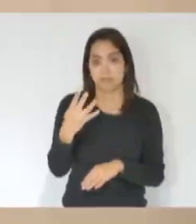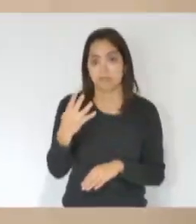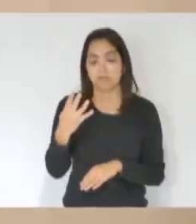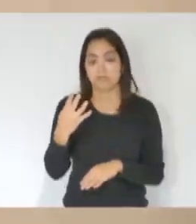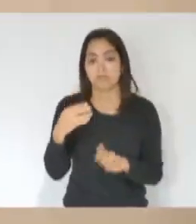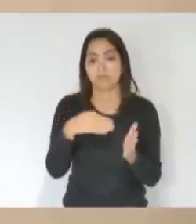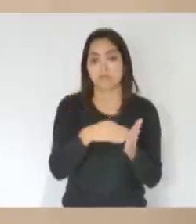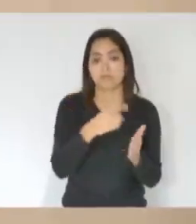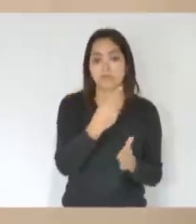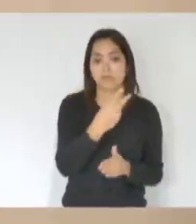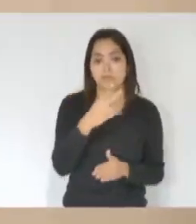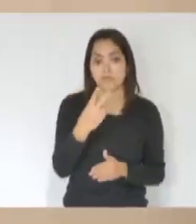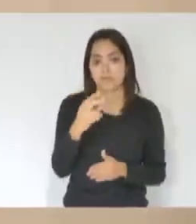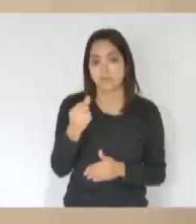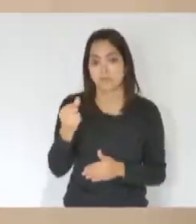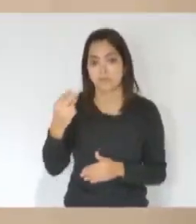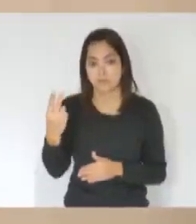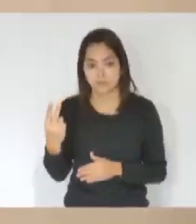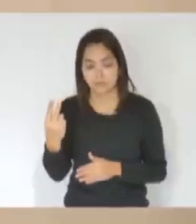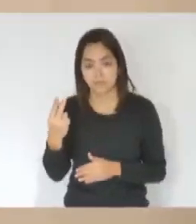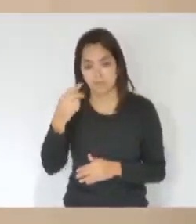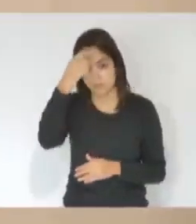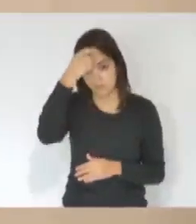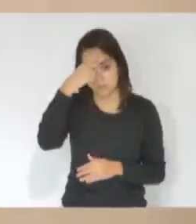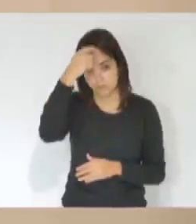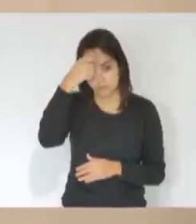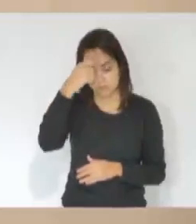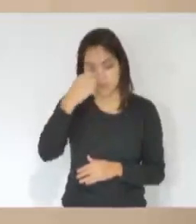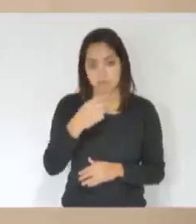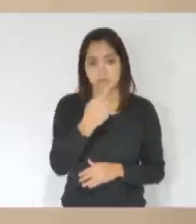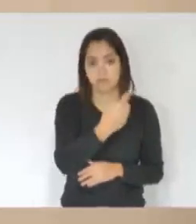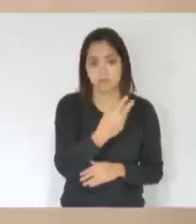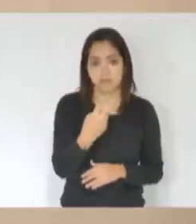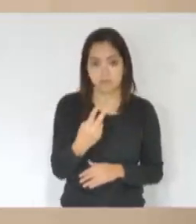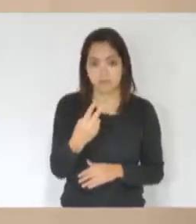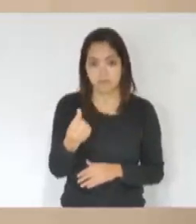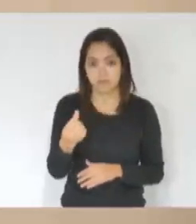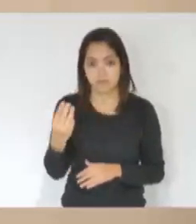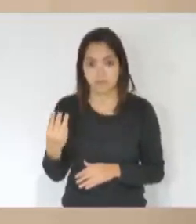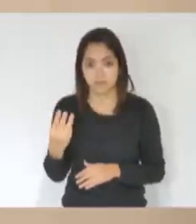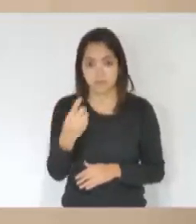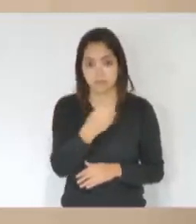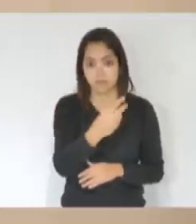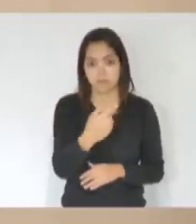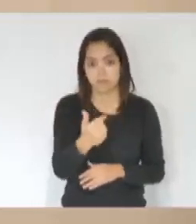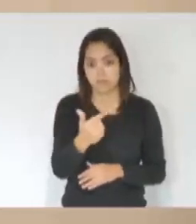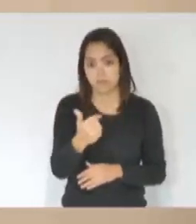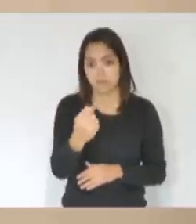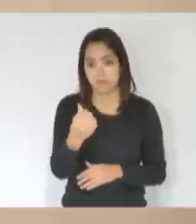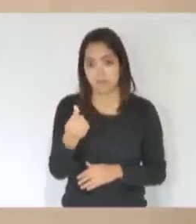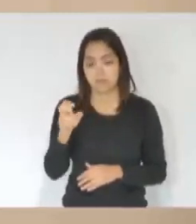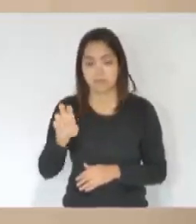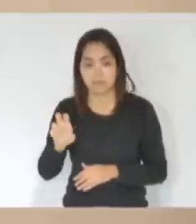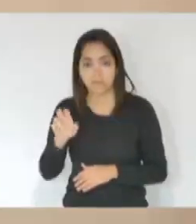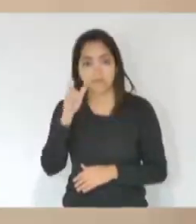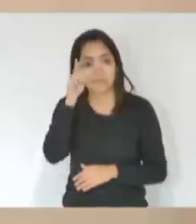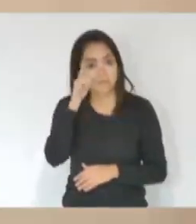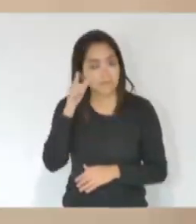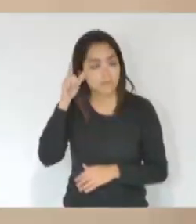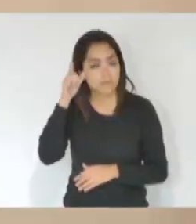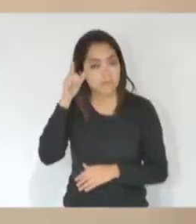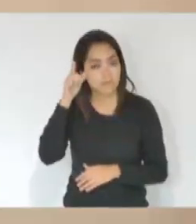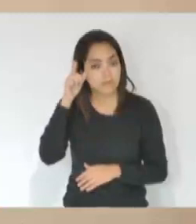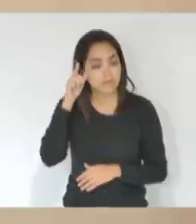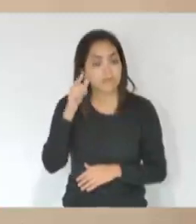a 1262, autor deputado Maurício Kudilark. Requerimentos 1263 a 1265, autor deputado Laércio Schuster.